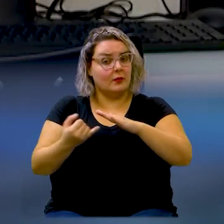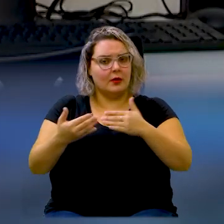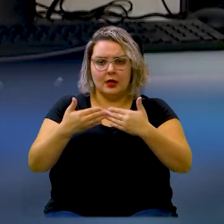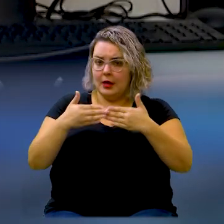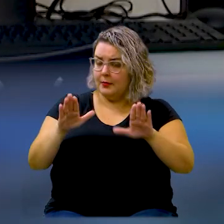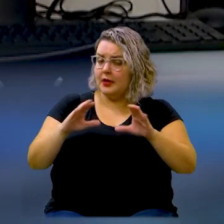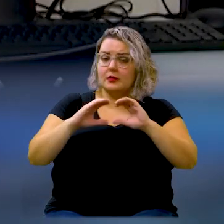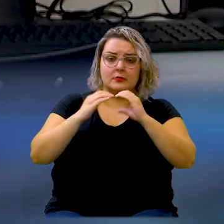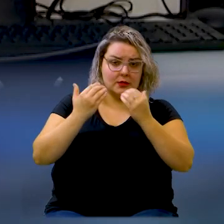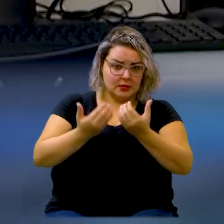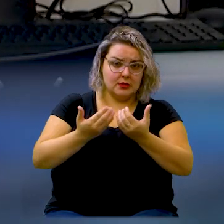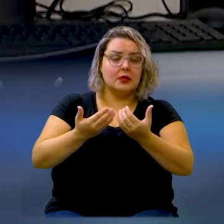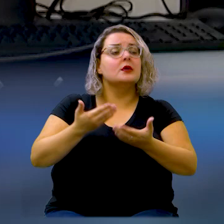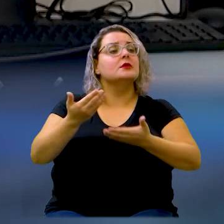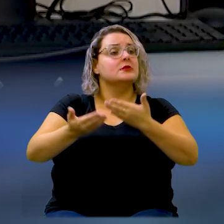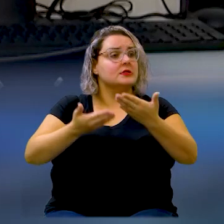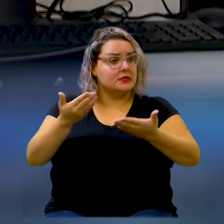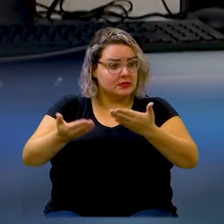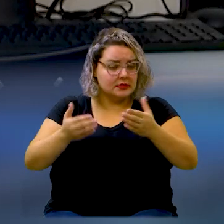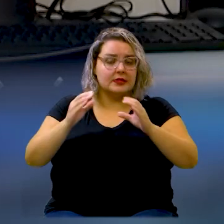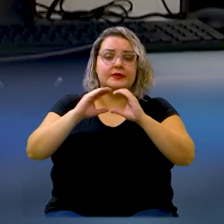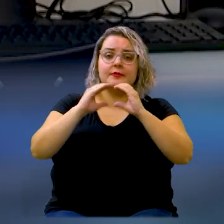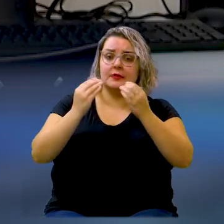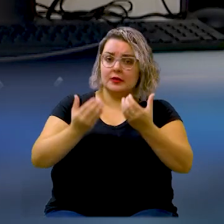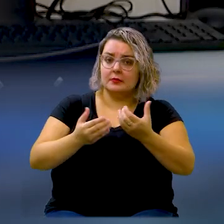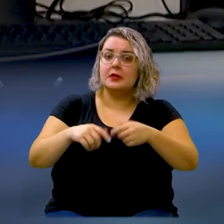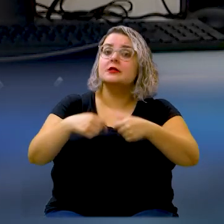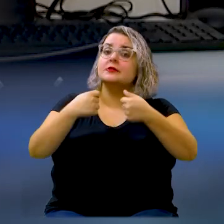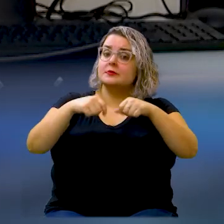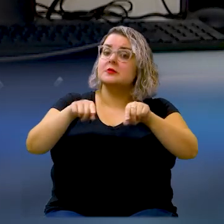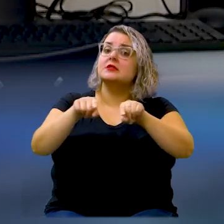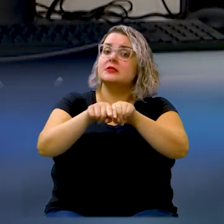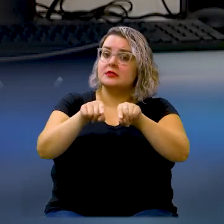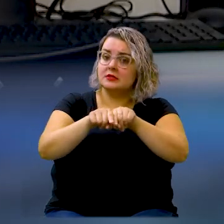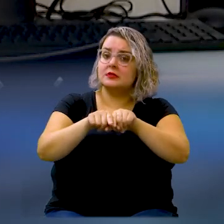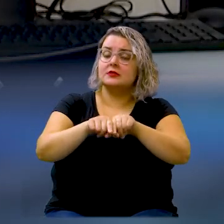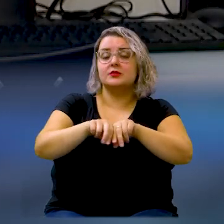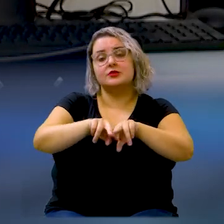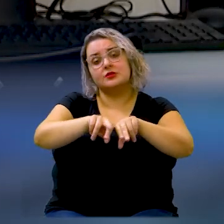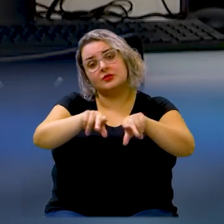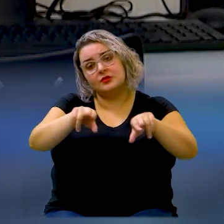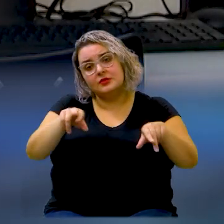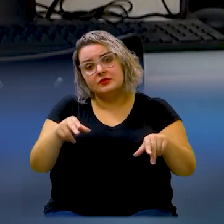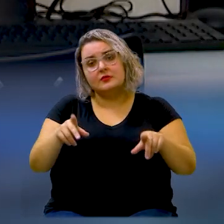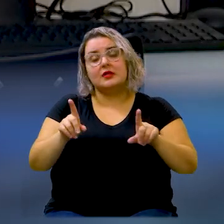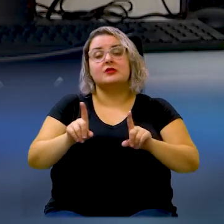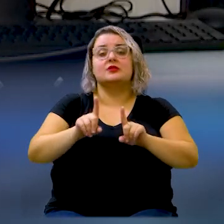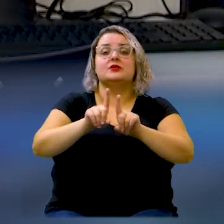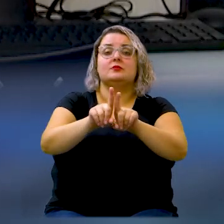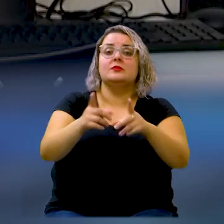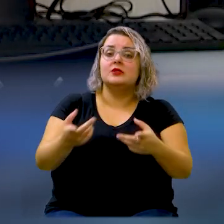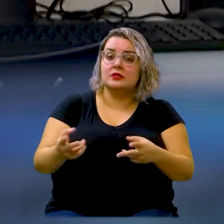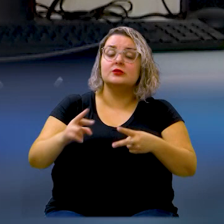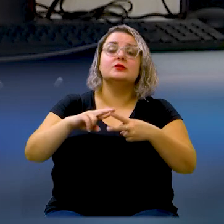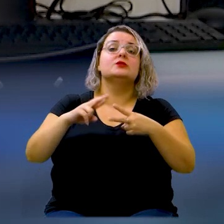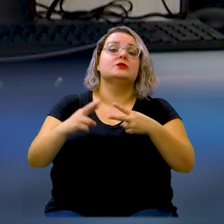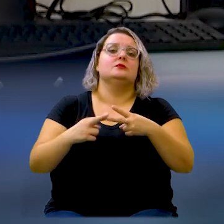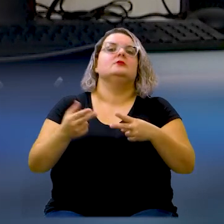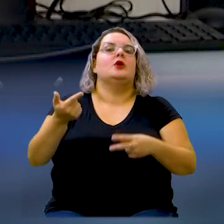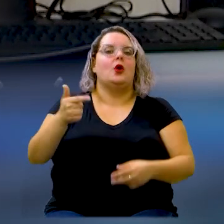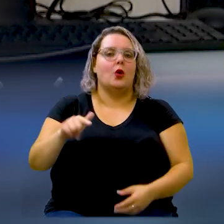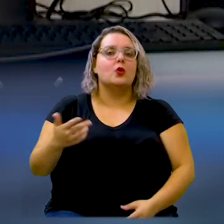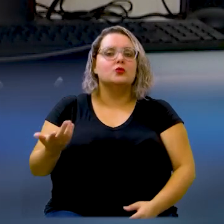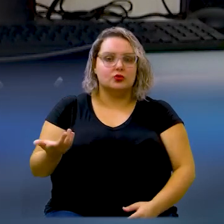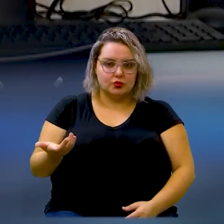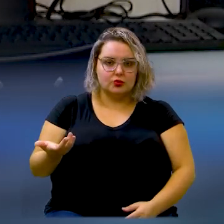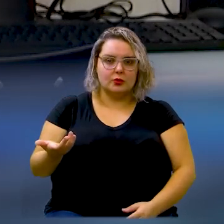aberta para a comunidade, ela serve para a comunidade, né, mas precisa também de muitos parceiros e recursos para se